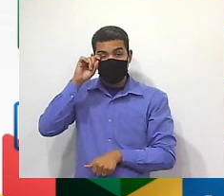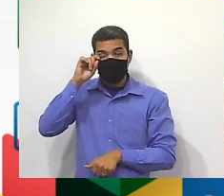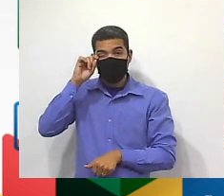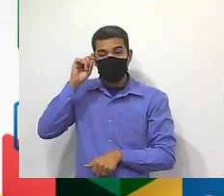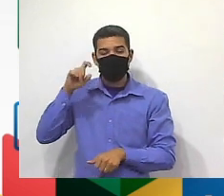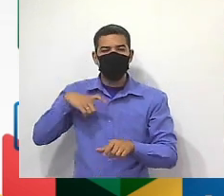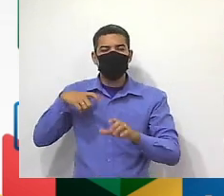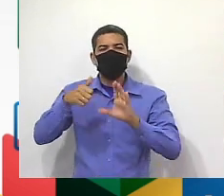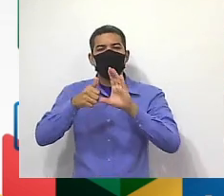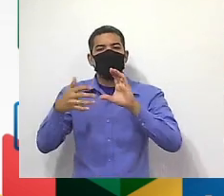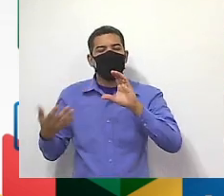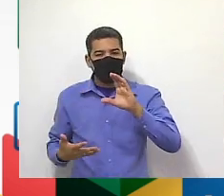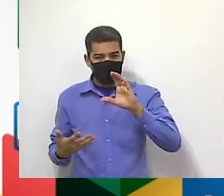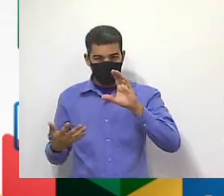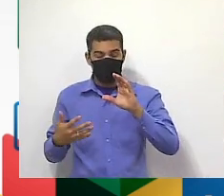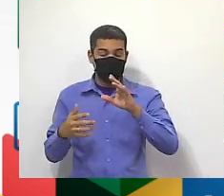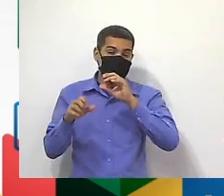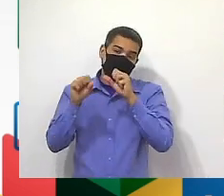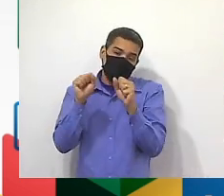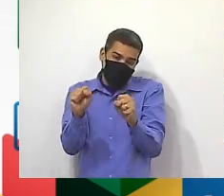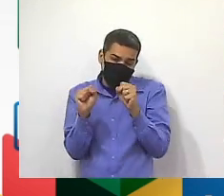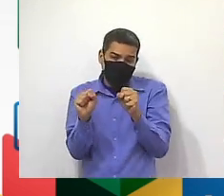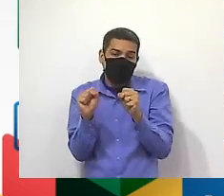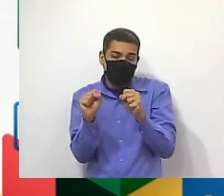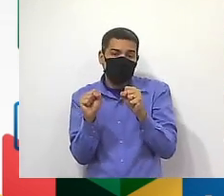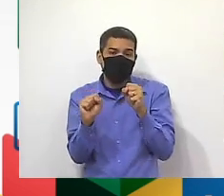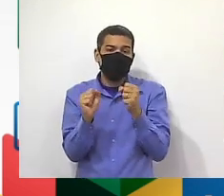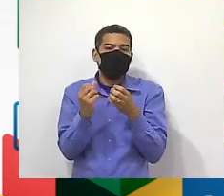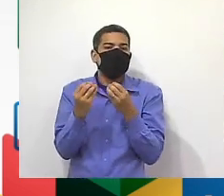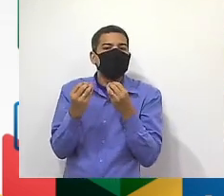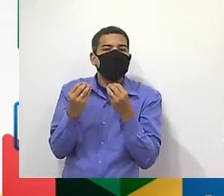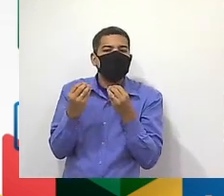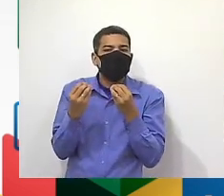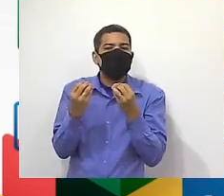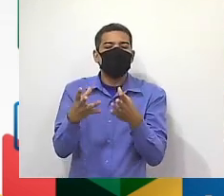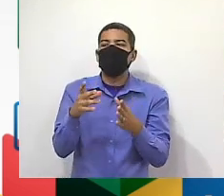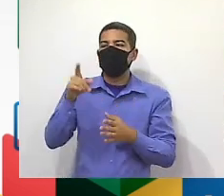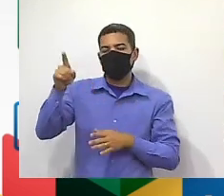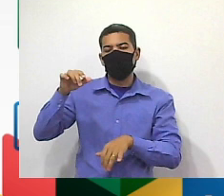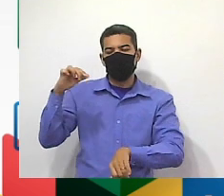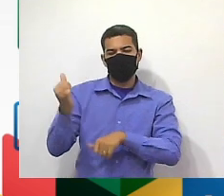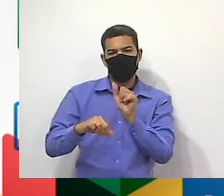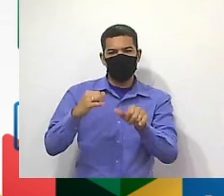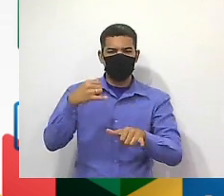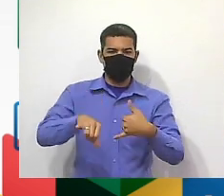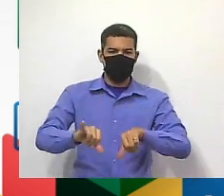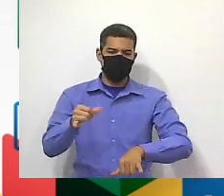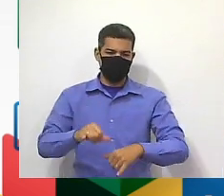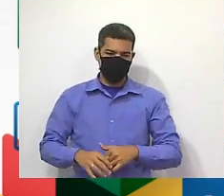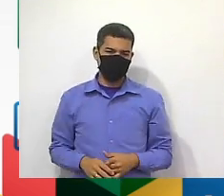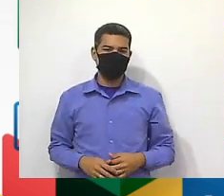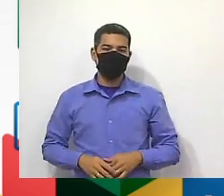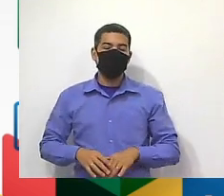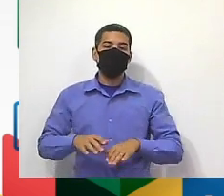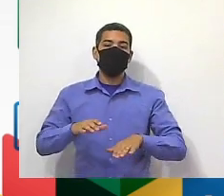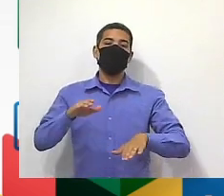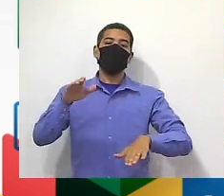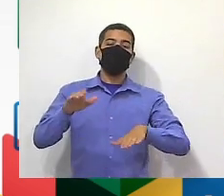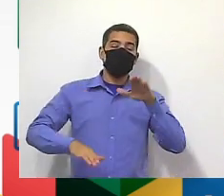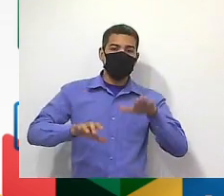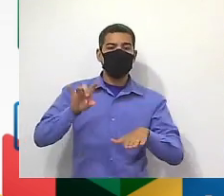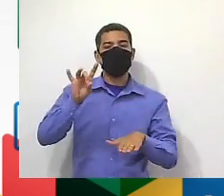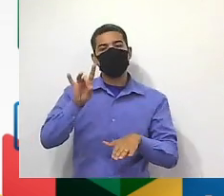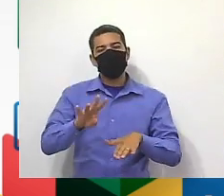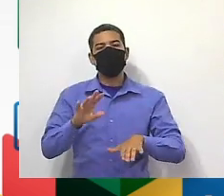que podem dar uma notação de que ali está tendo uma reação química. Às vezes é só uma